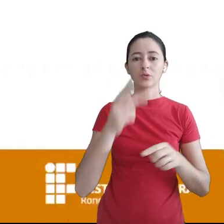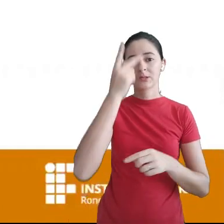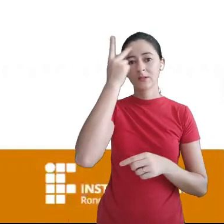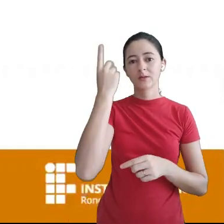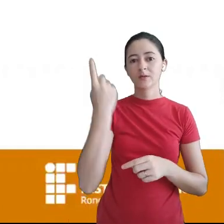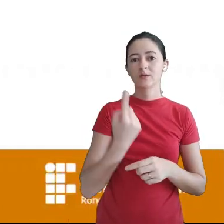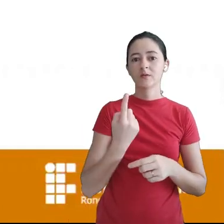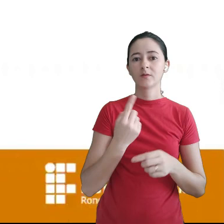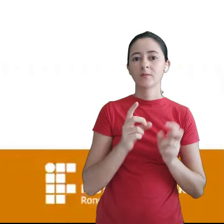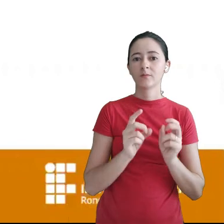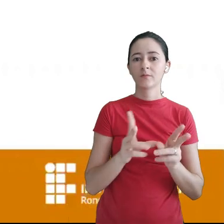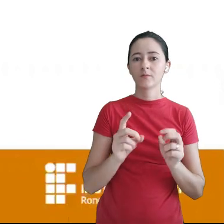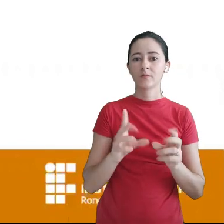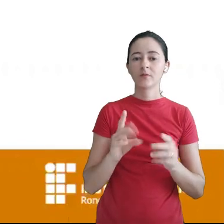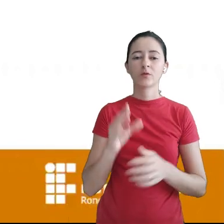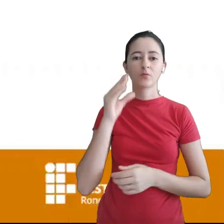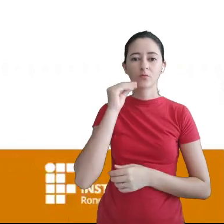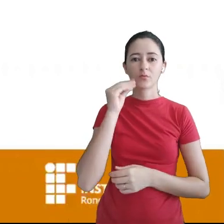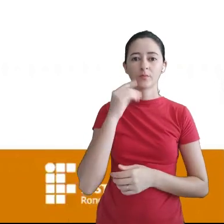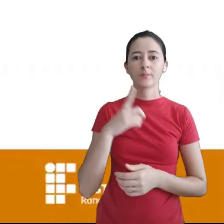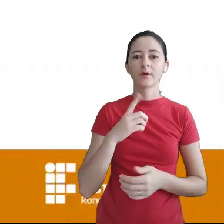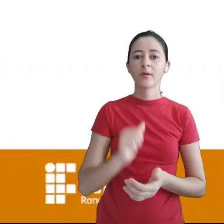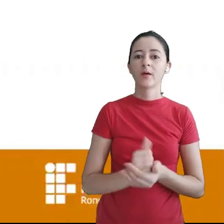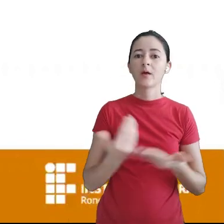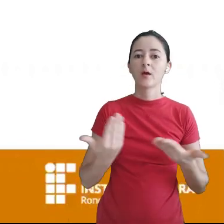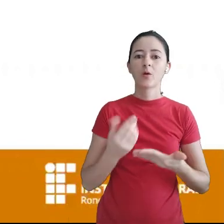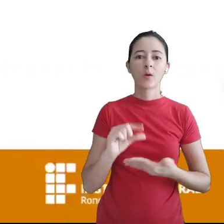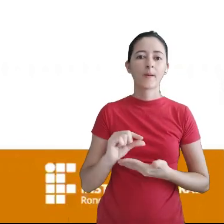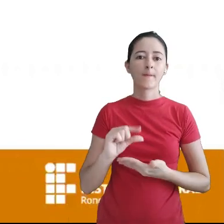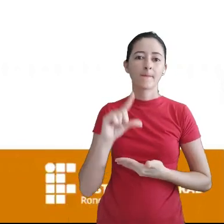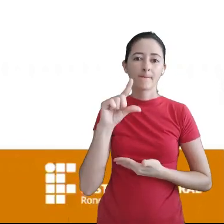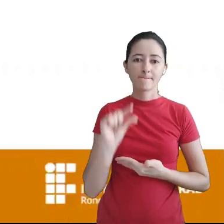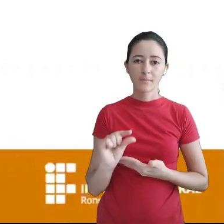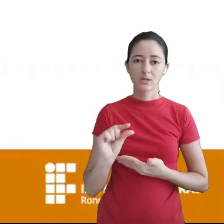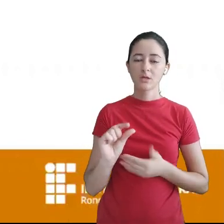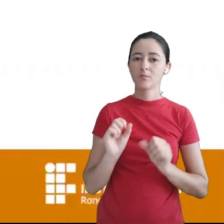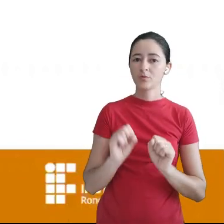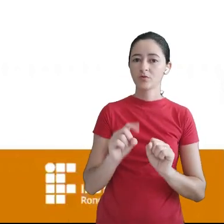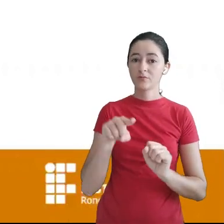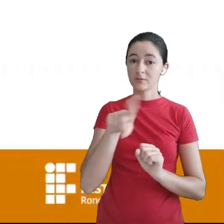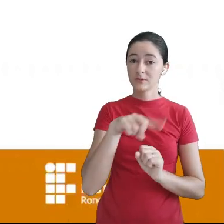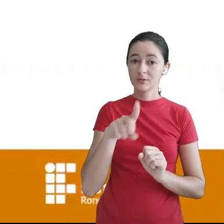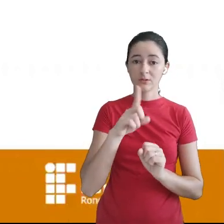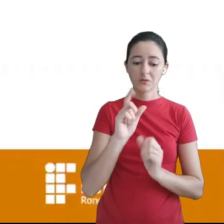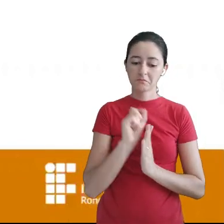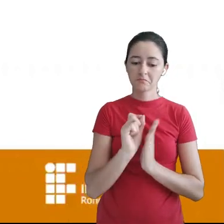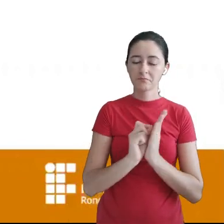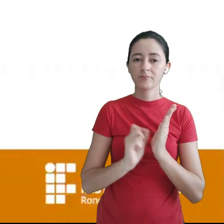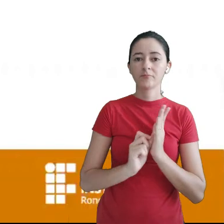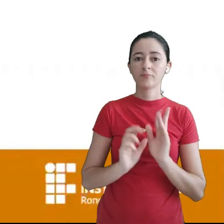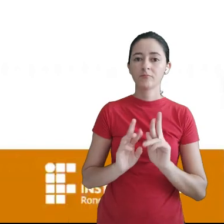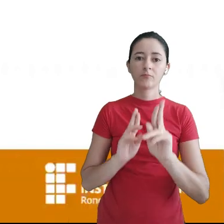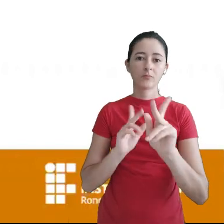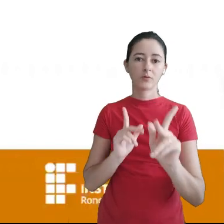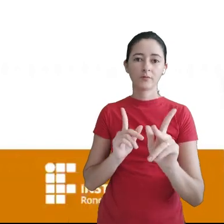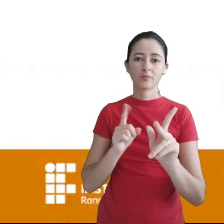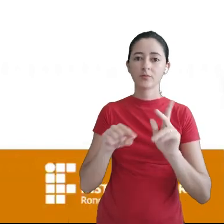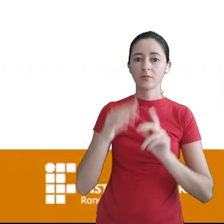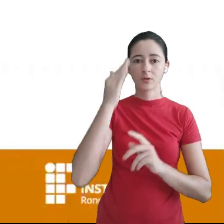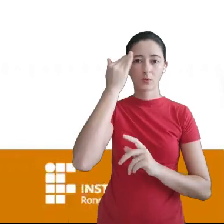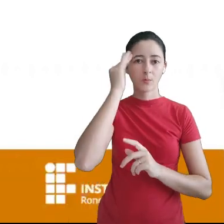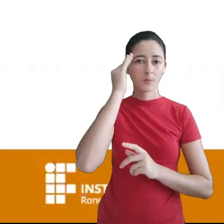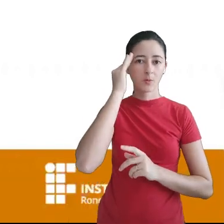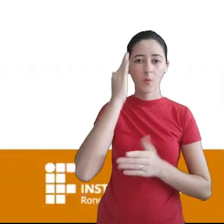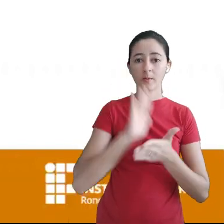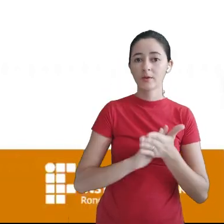Que é a tabela produto, cliente, venda e funcionário. A máxima tem que ser essa. A mínima pode ser que seja diferente de vocês,